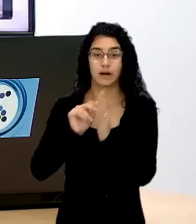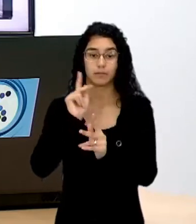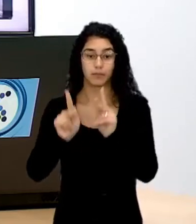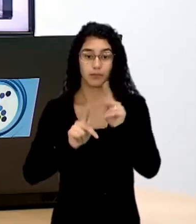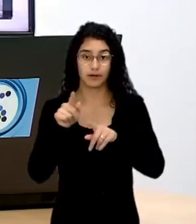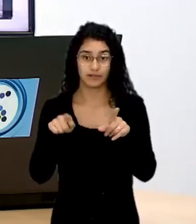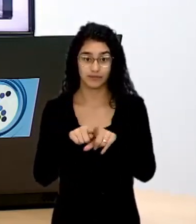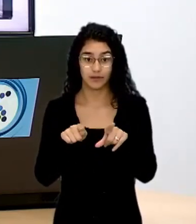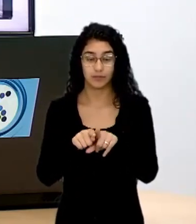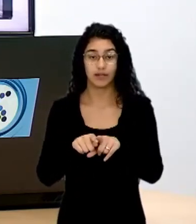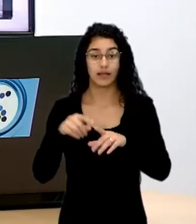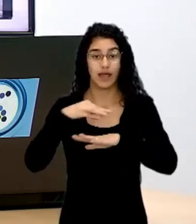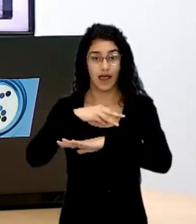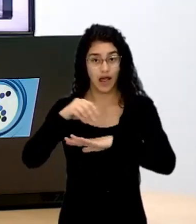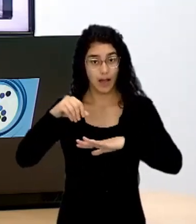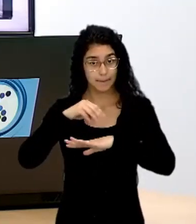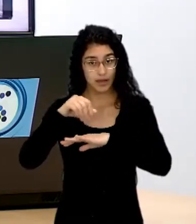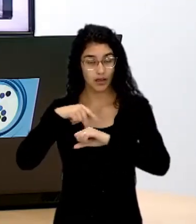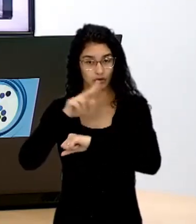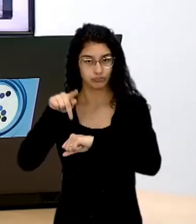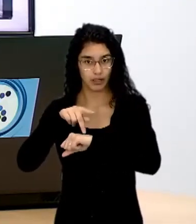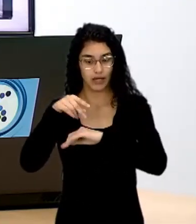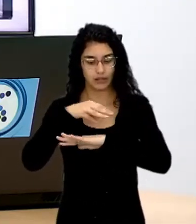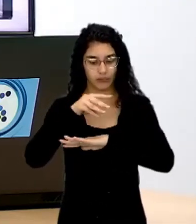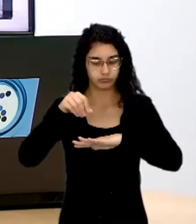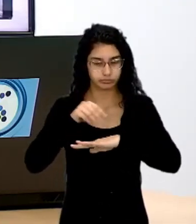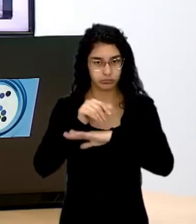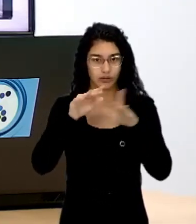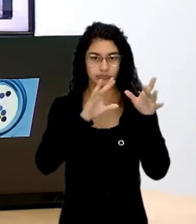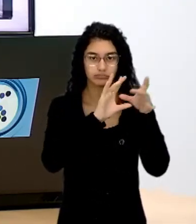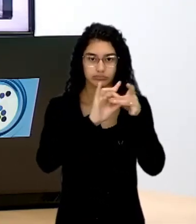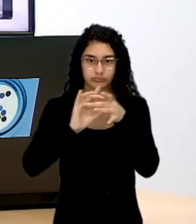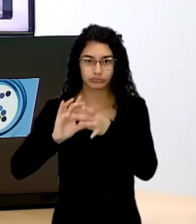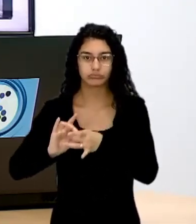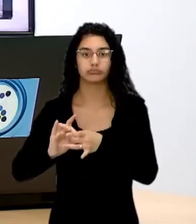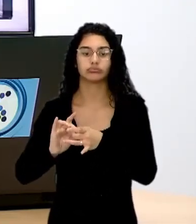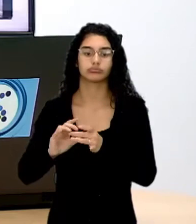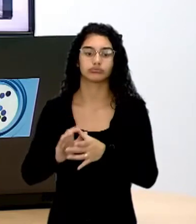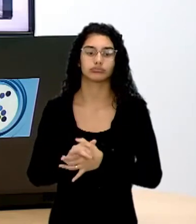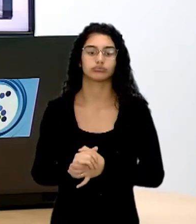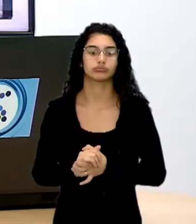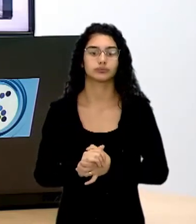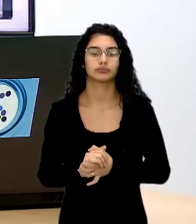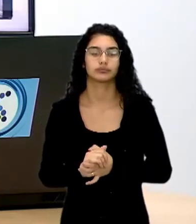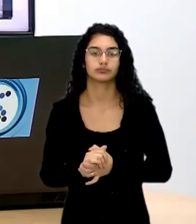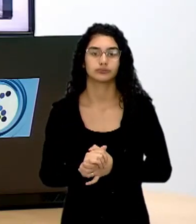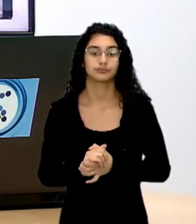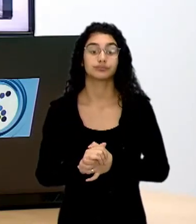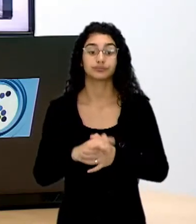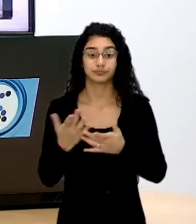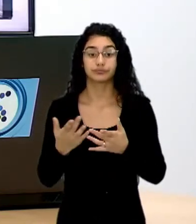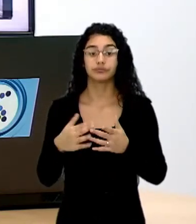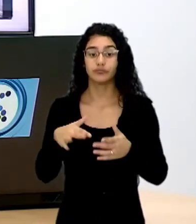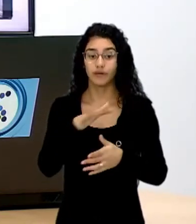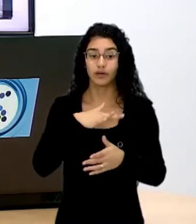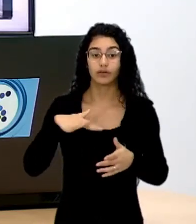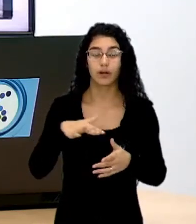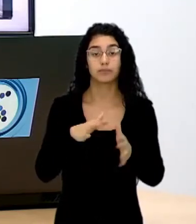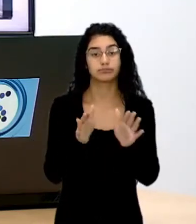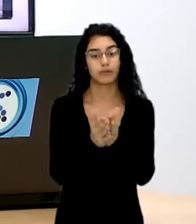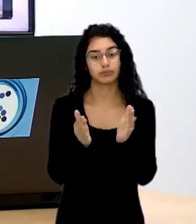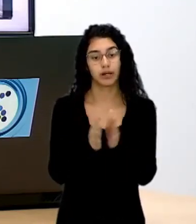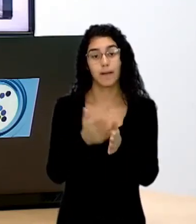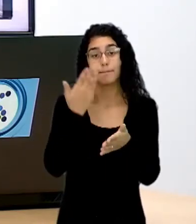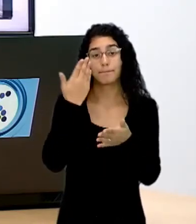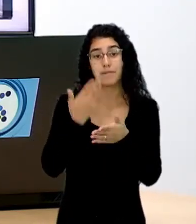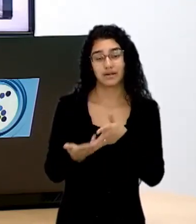população da Armênia, nesse contexto aí, estava aí nesses camponeses pobres, então